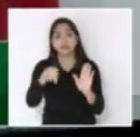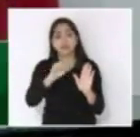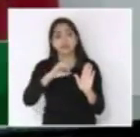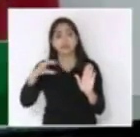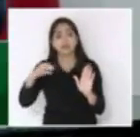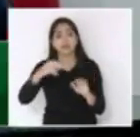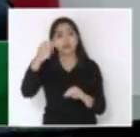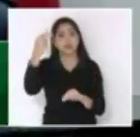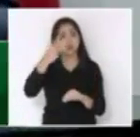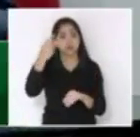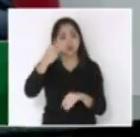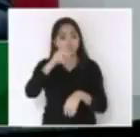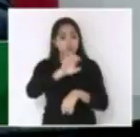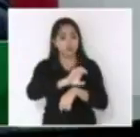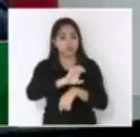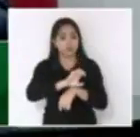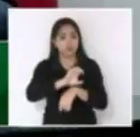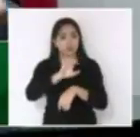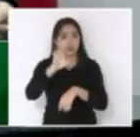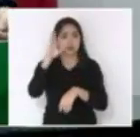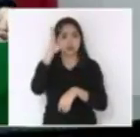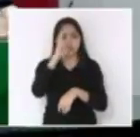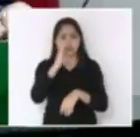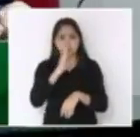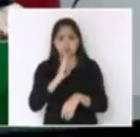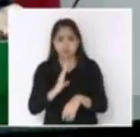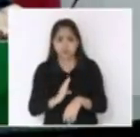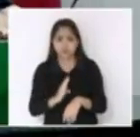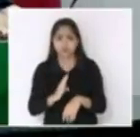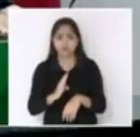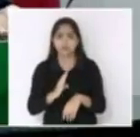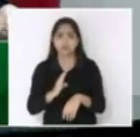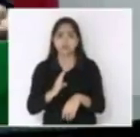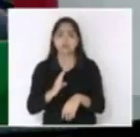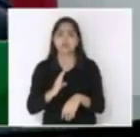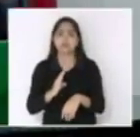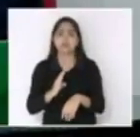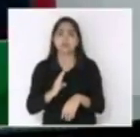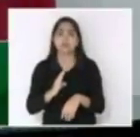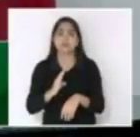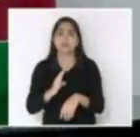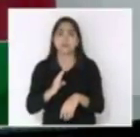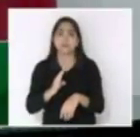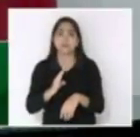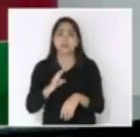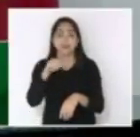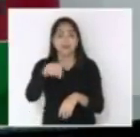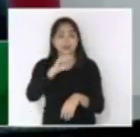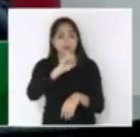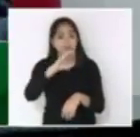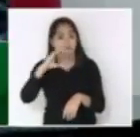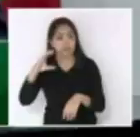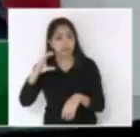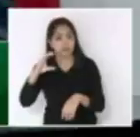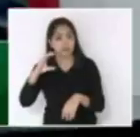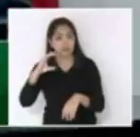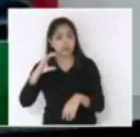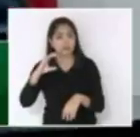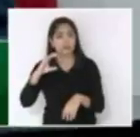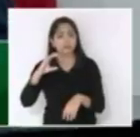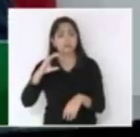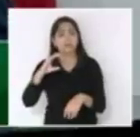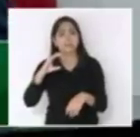segundo estado do Brasil, e contra fatos não há argumentos, segundo estado do Brasil, perdendo somente para São